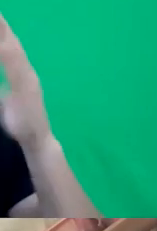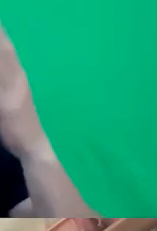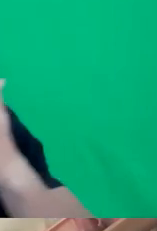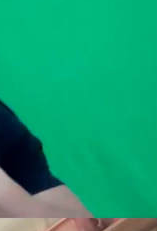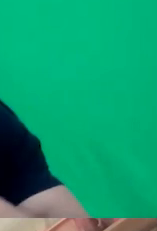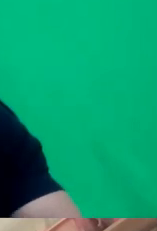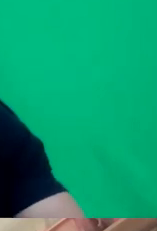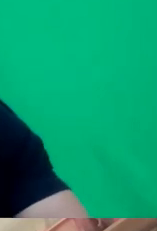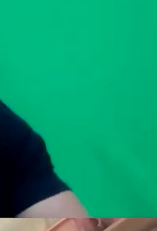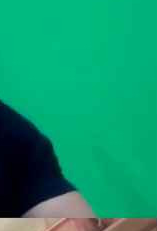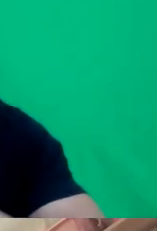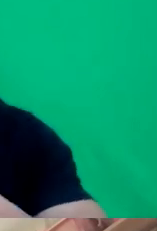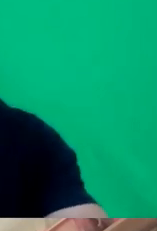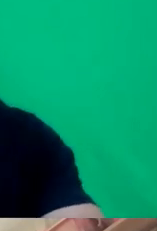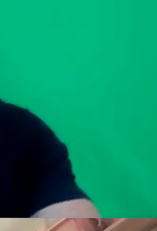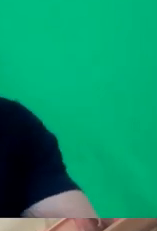Obrigada.